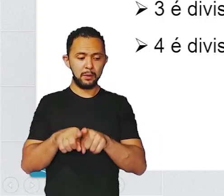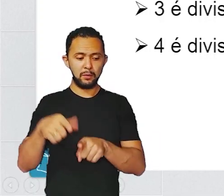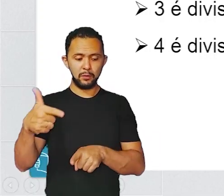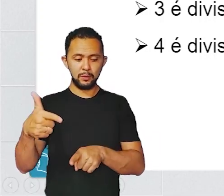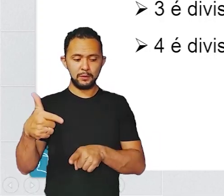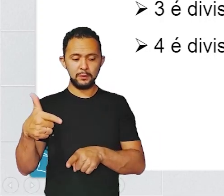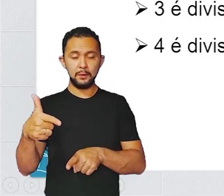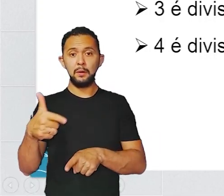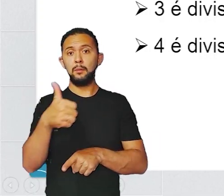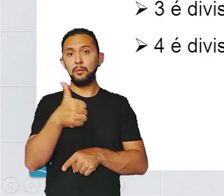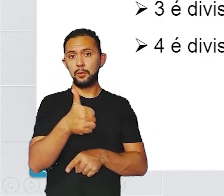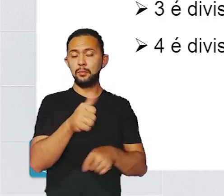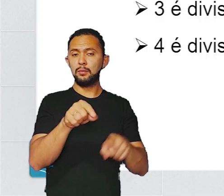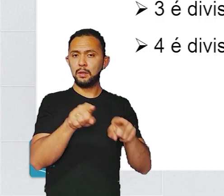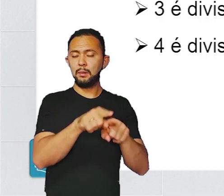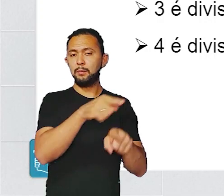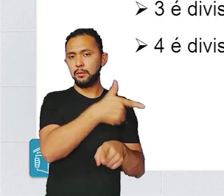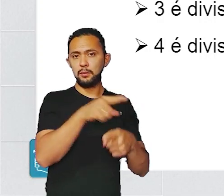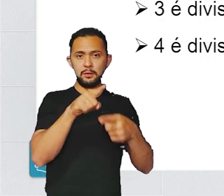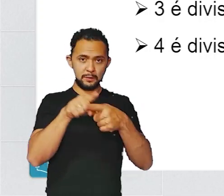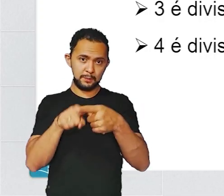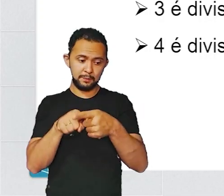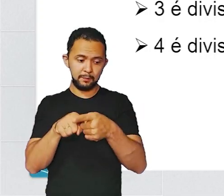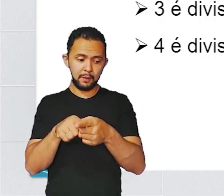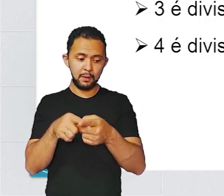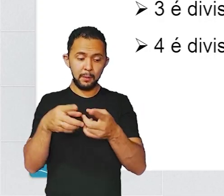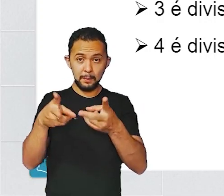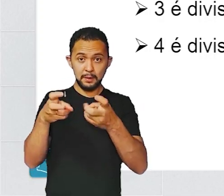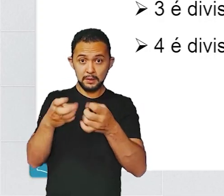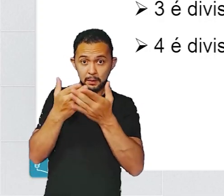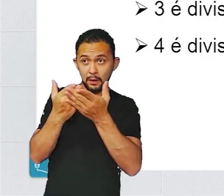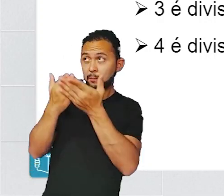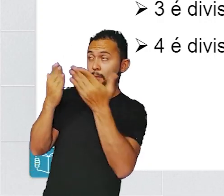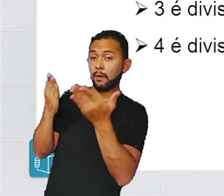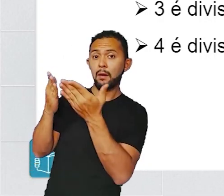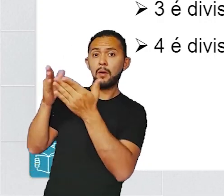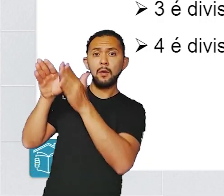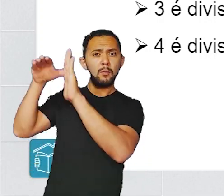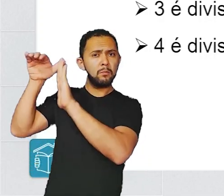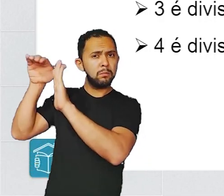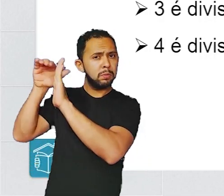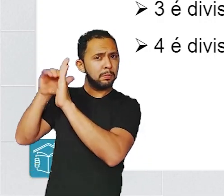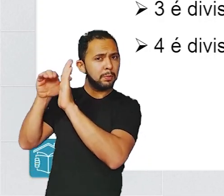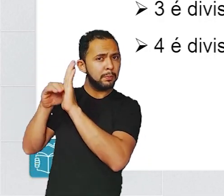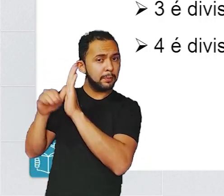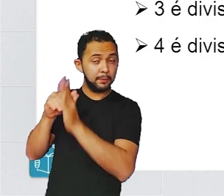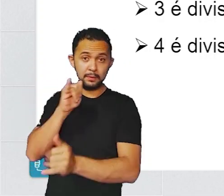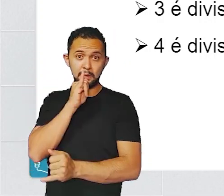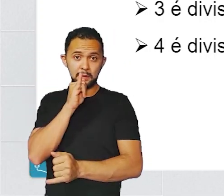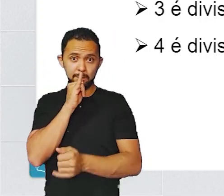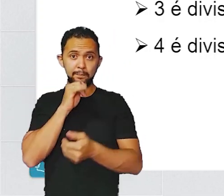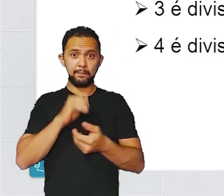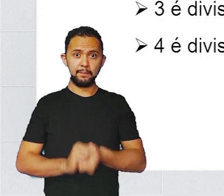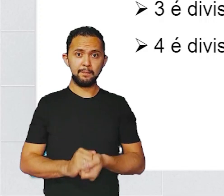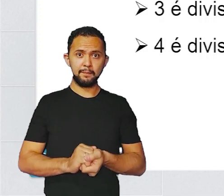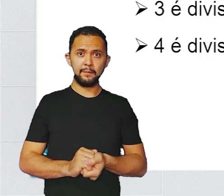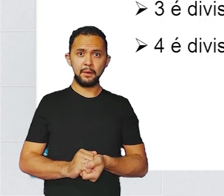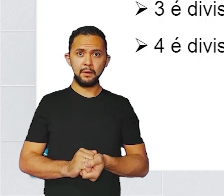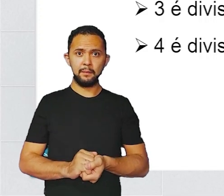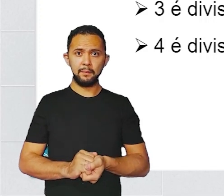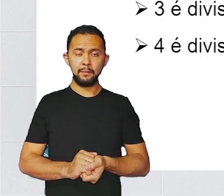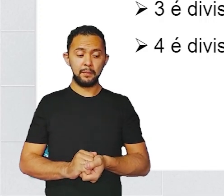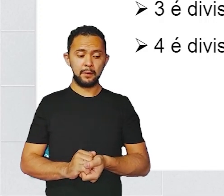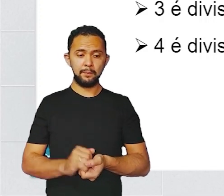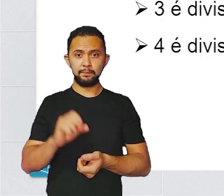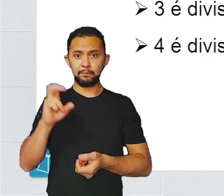por 1 e por 3. O 4 é divisível por 1, por 2 e pelo 4. Agora olha mais aqui, ó. O 5 ele é